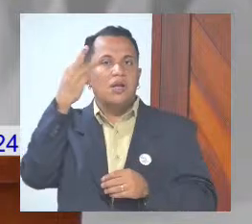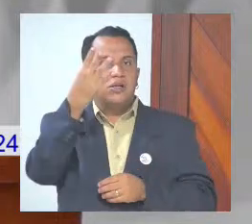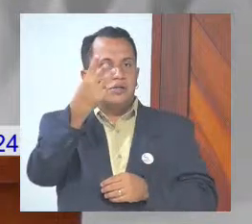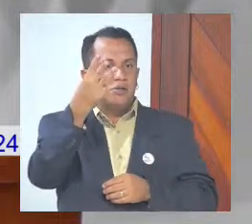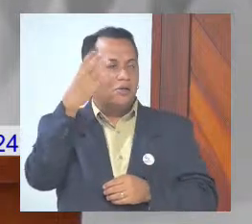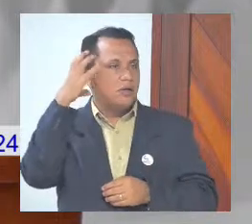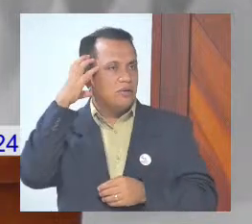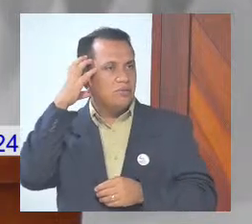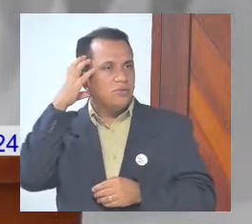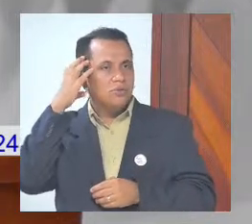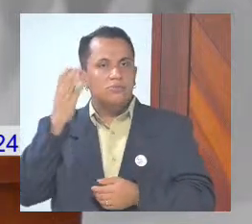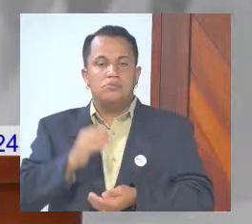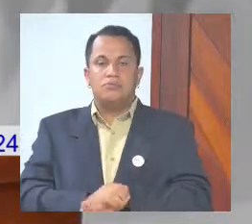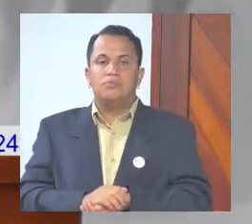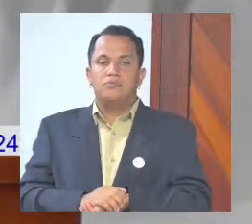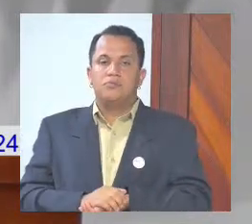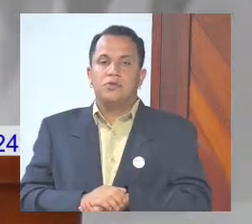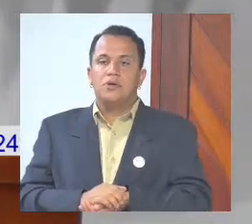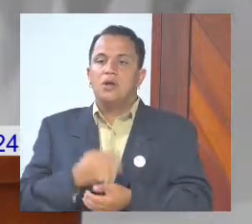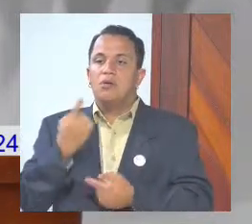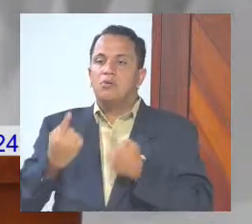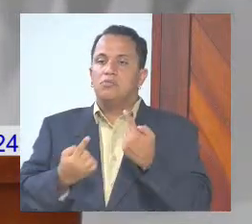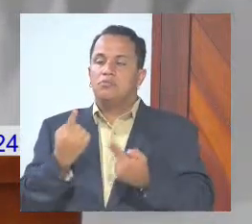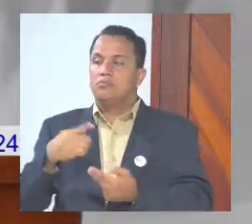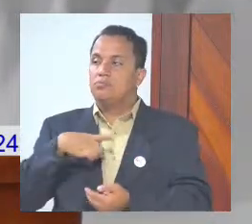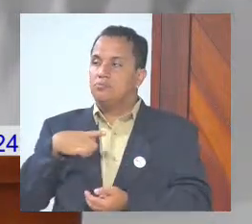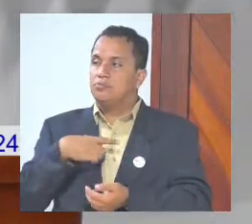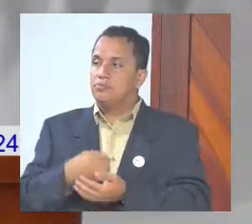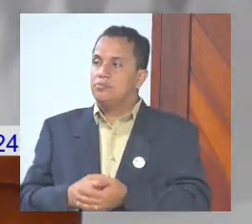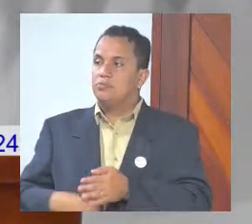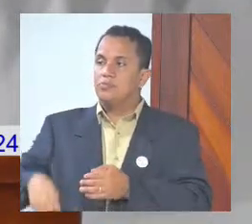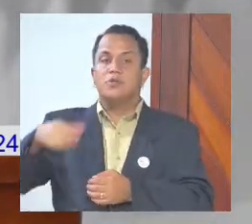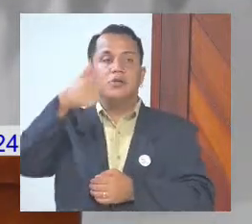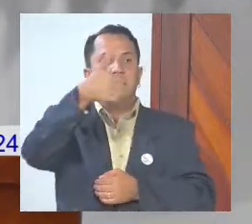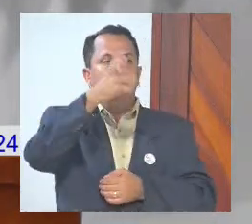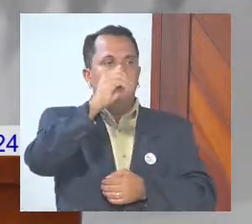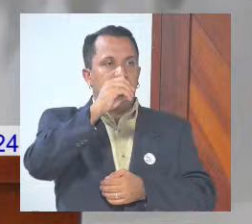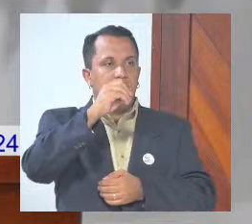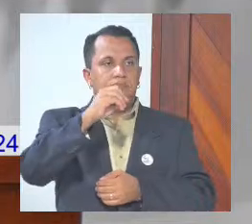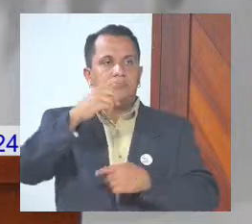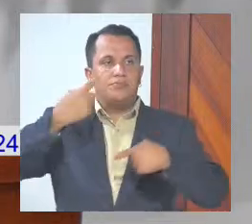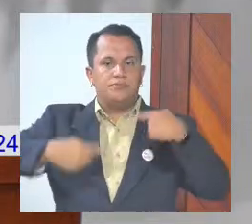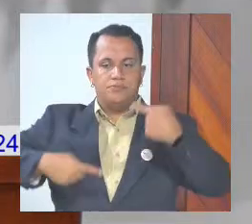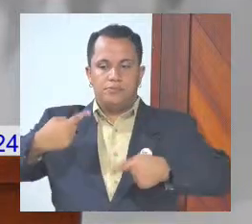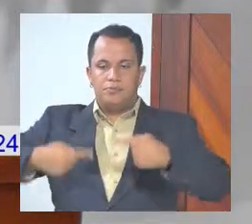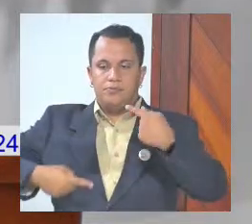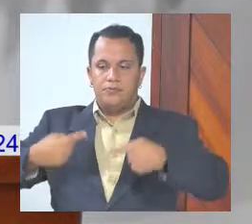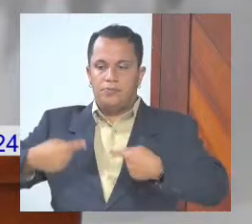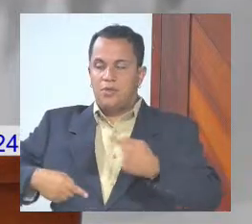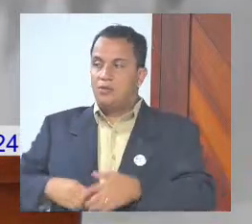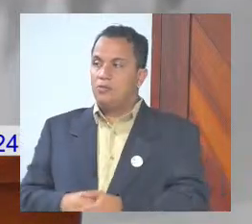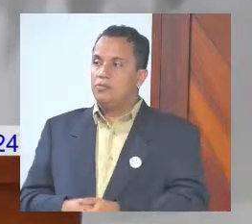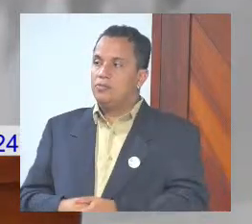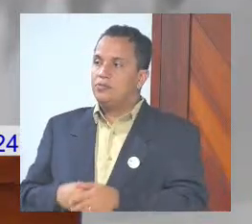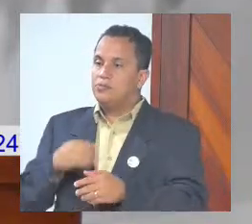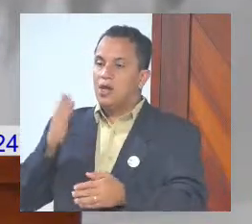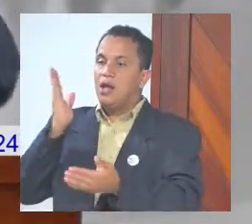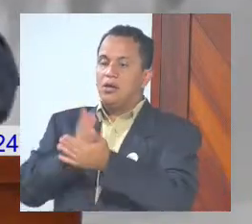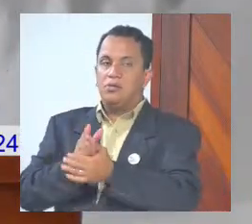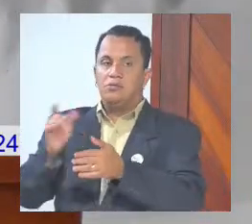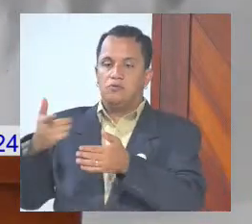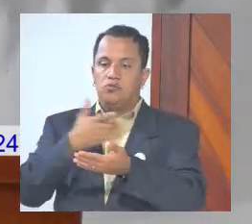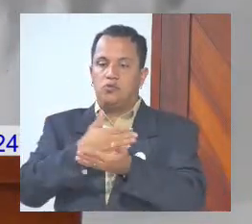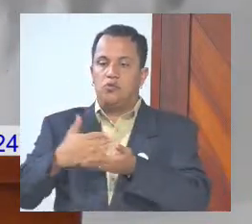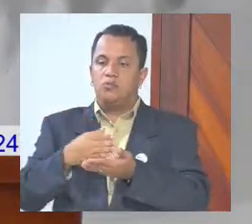que funcionam aqui em todo vapor. Cada um que não tem rádio, que tem 10 programas políticos. Cada um, quando sai um, entra o outro.